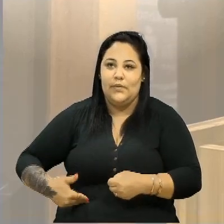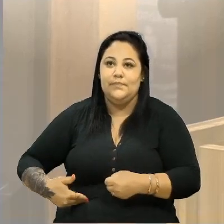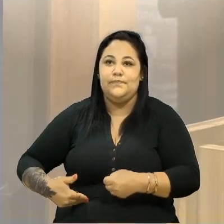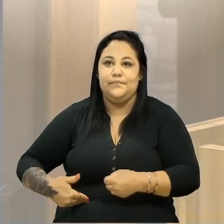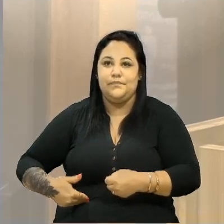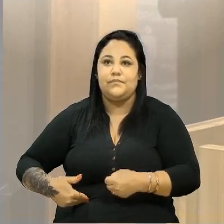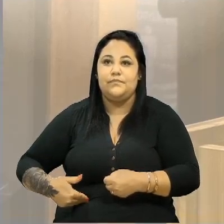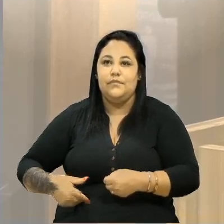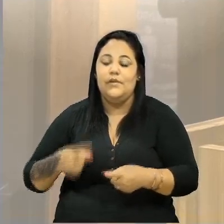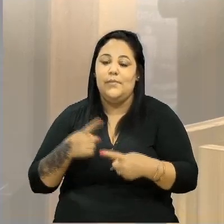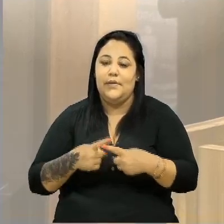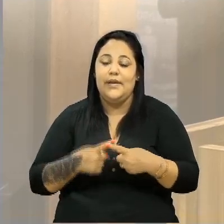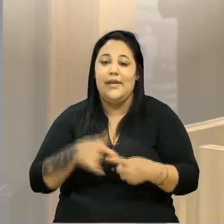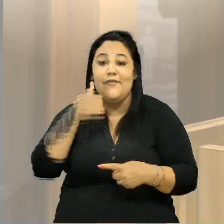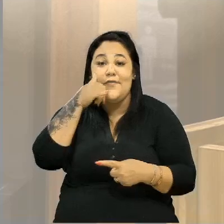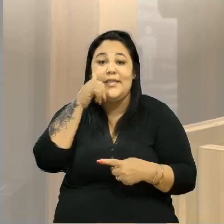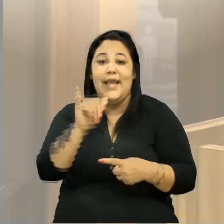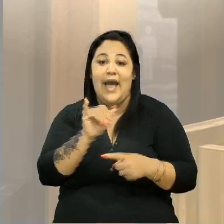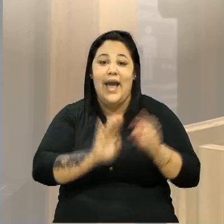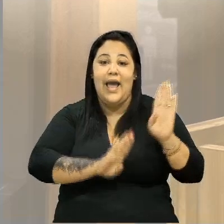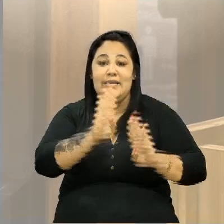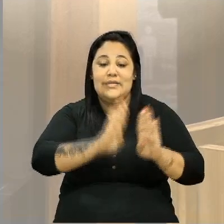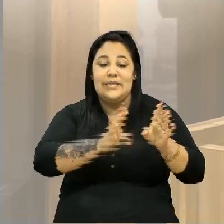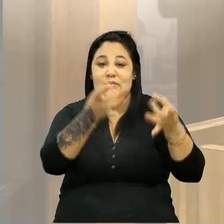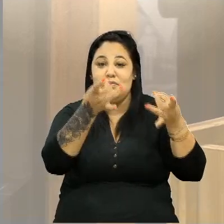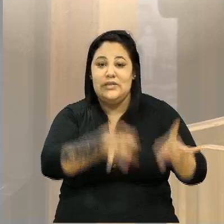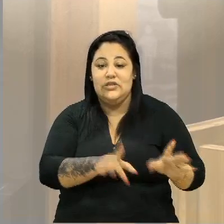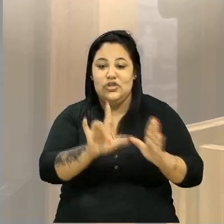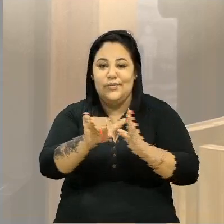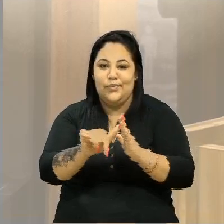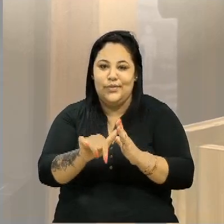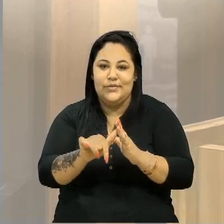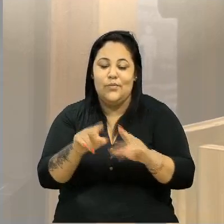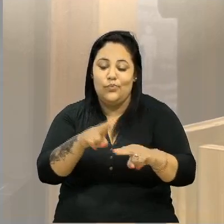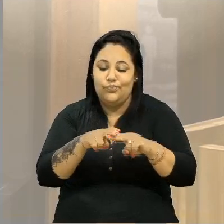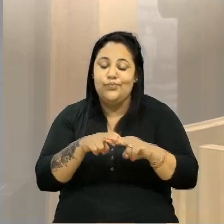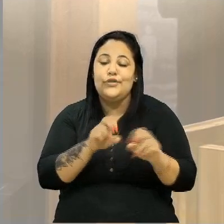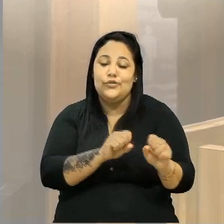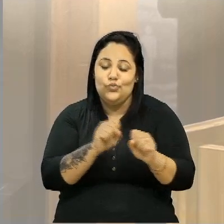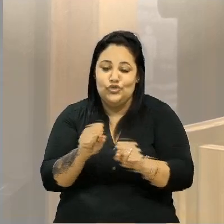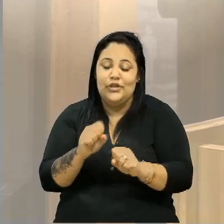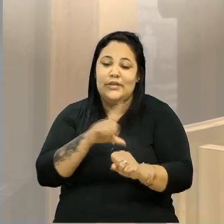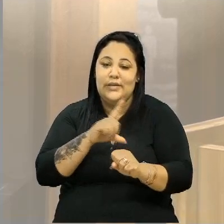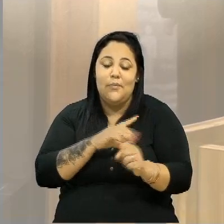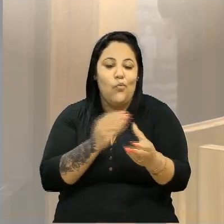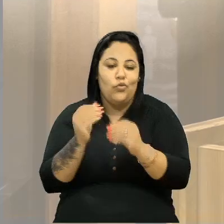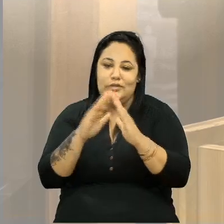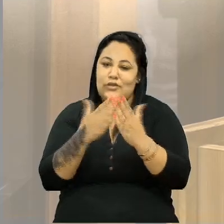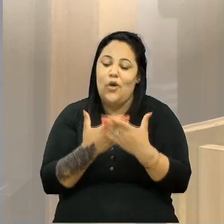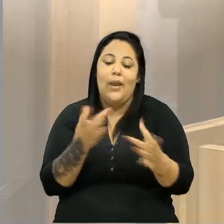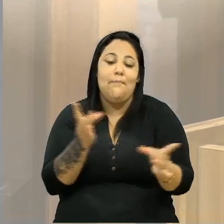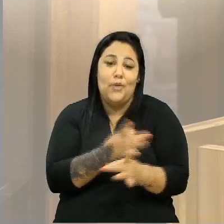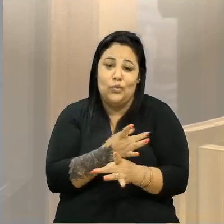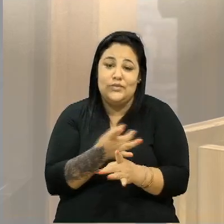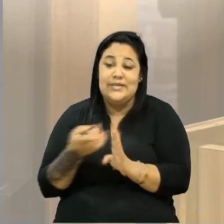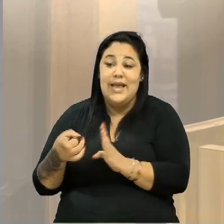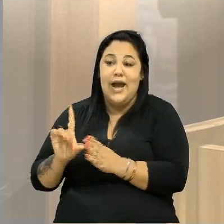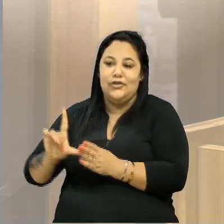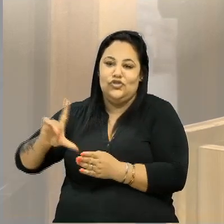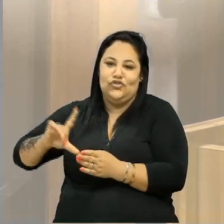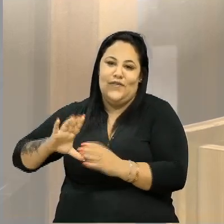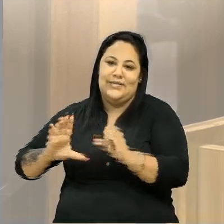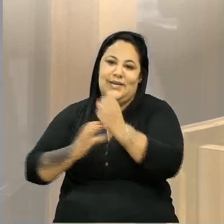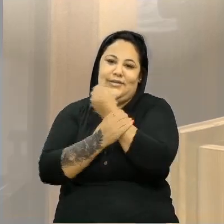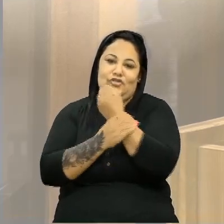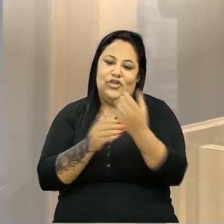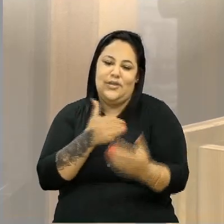do Risso e tantas outras obras em escola se tivesse seguro-garantia de obras públicas. Projeto meu também